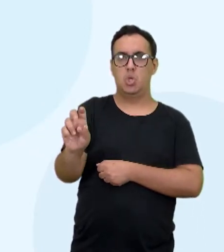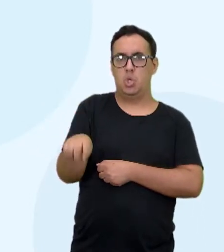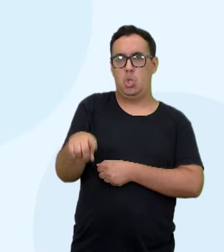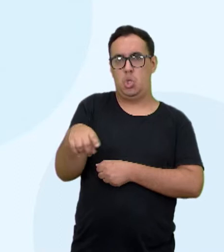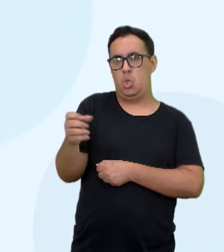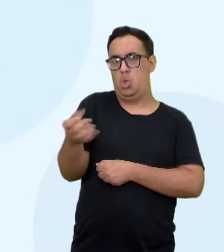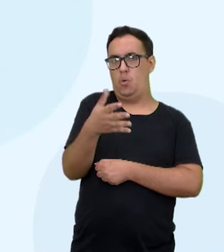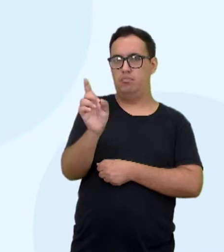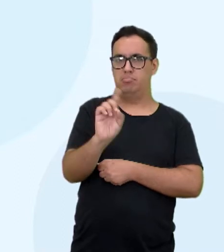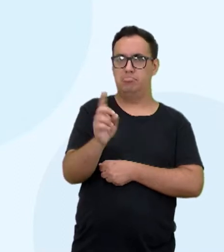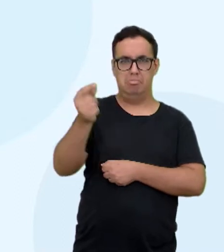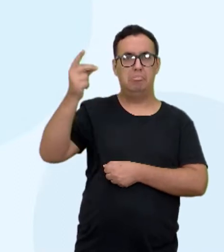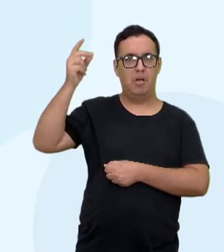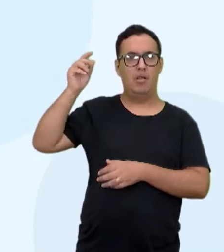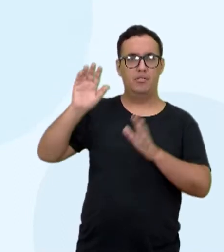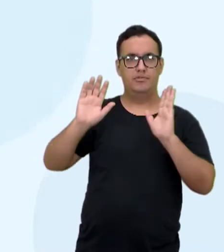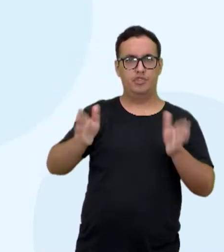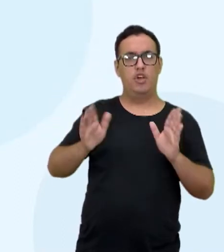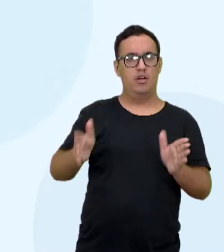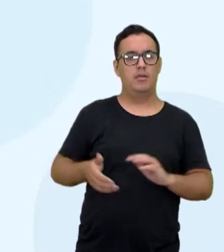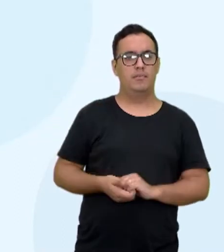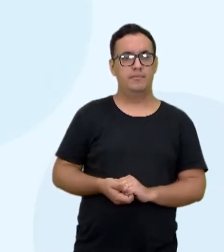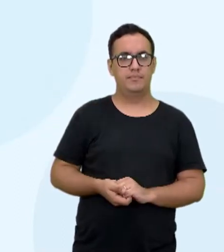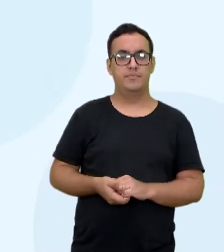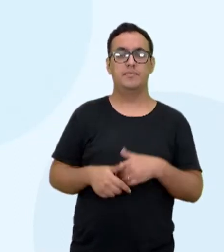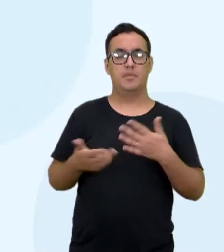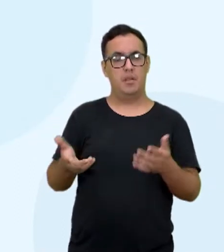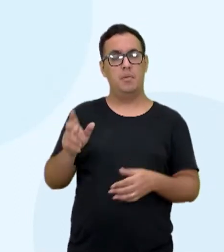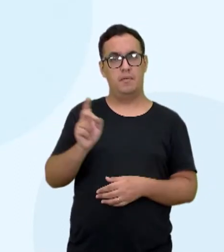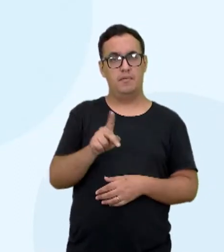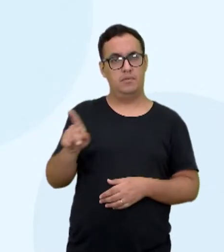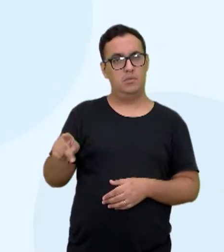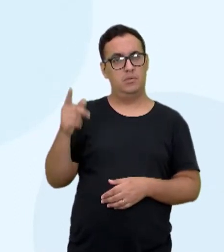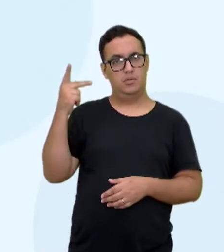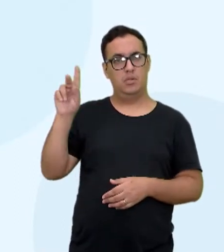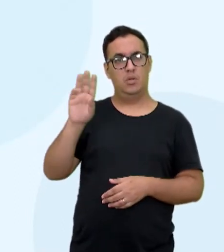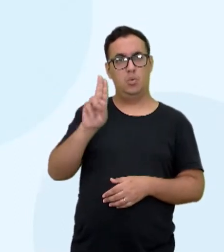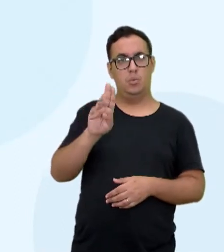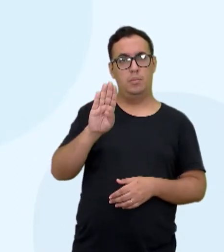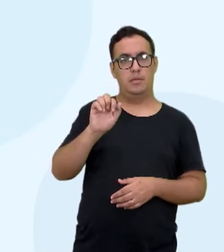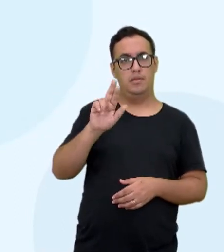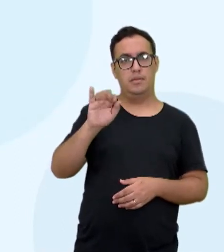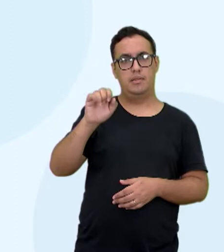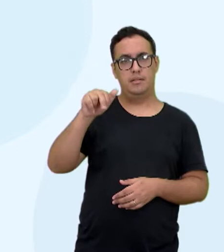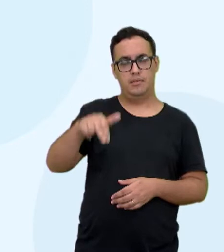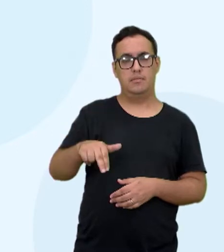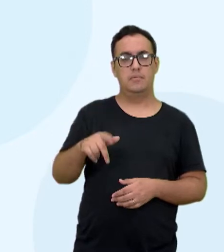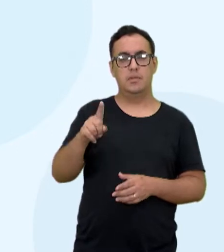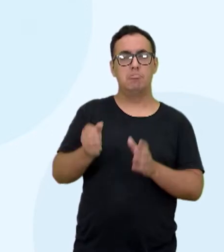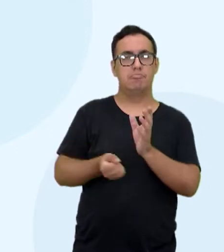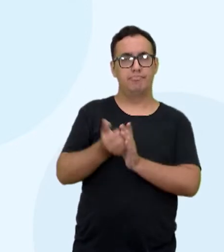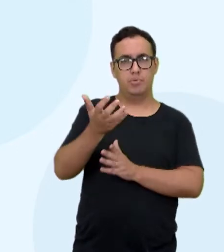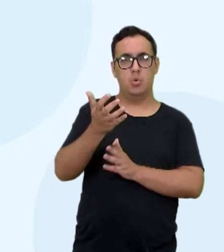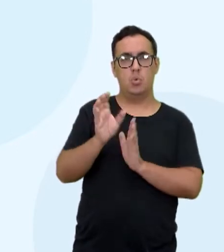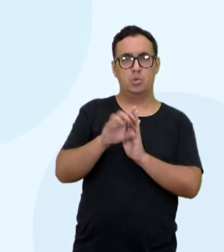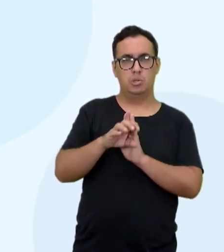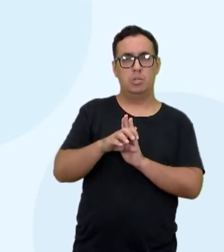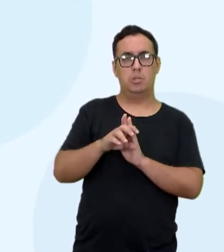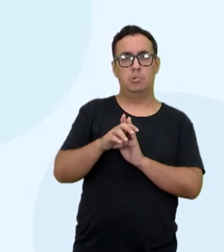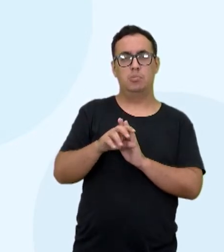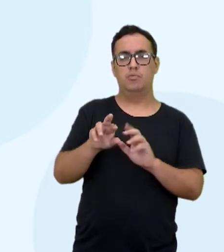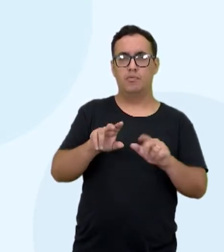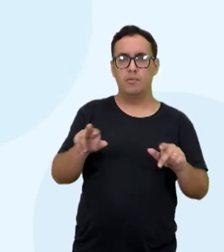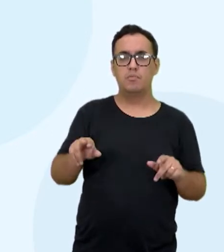assim tão novo, né? E aí, o professor Ubiratã D'Ambrosio, quando ele cria esse conceito etnomatemático, ele